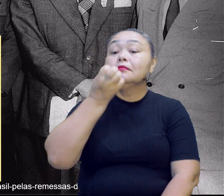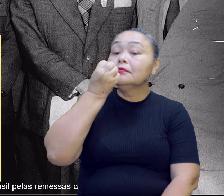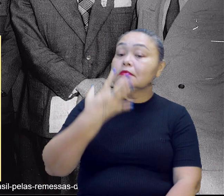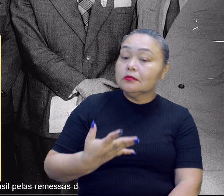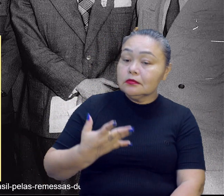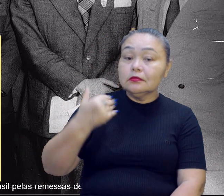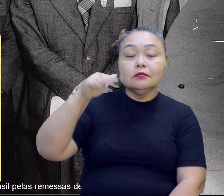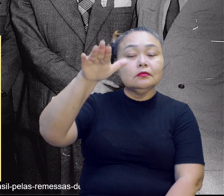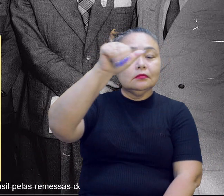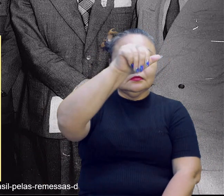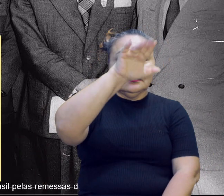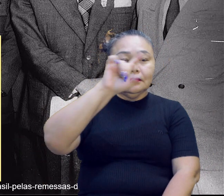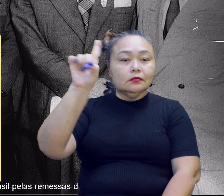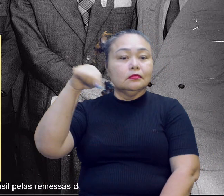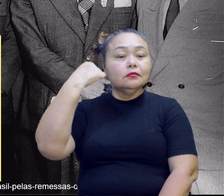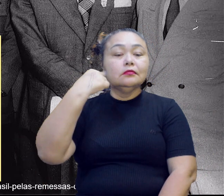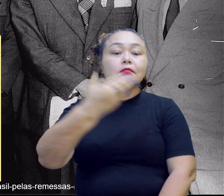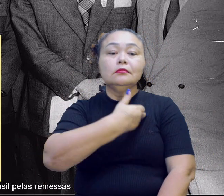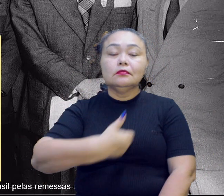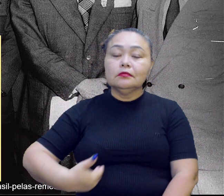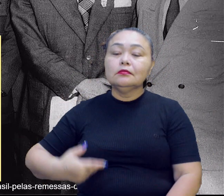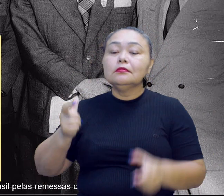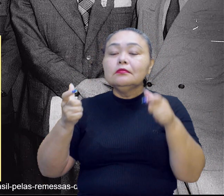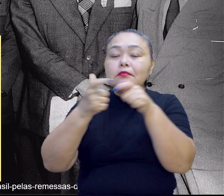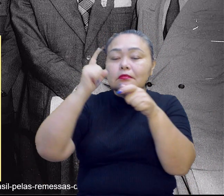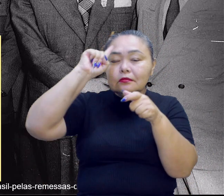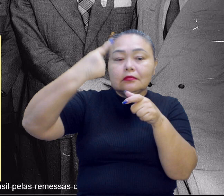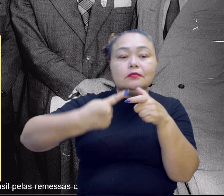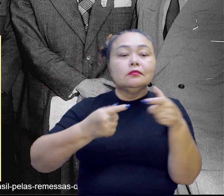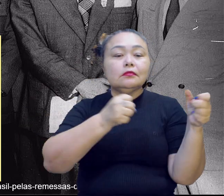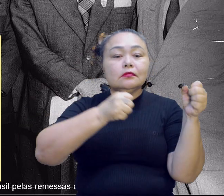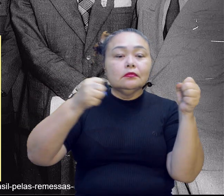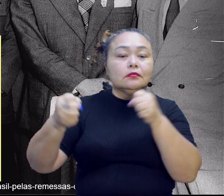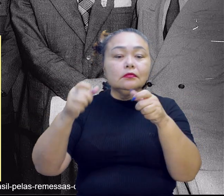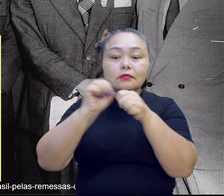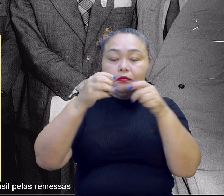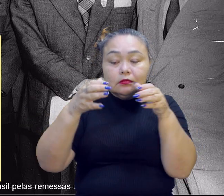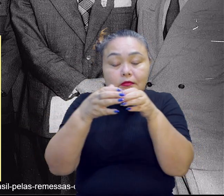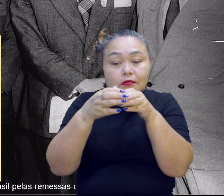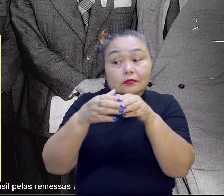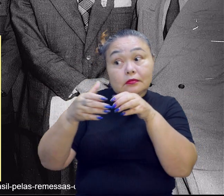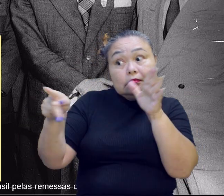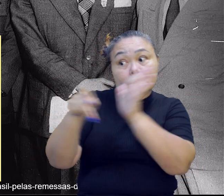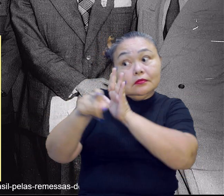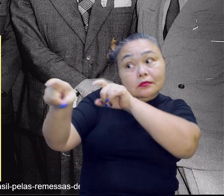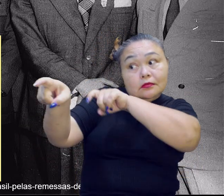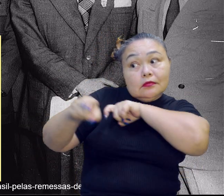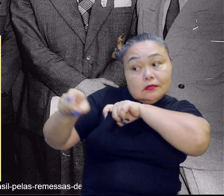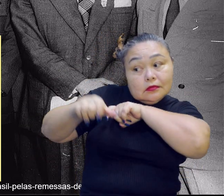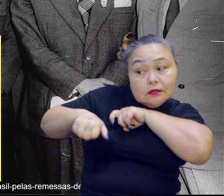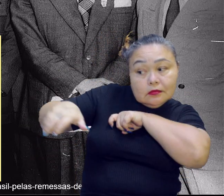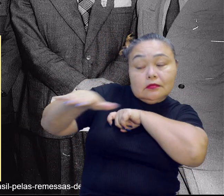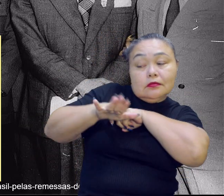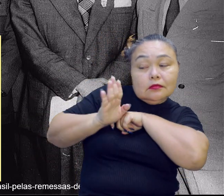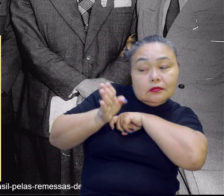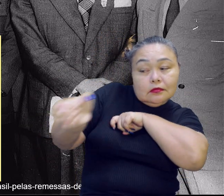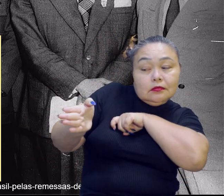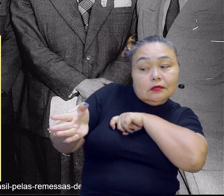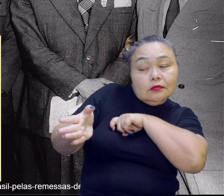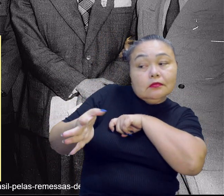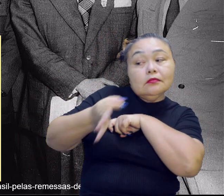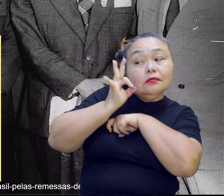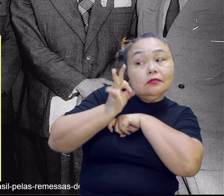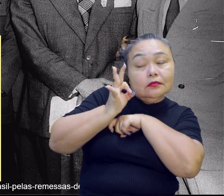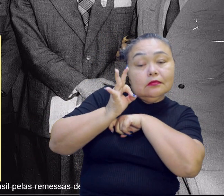Bom, a chamada República Oligárquica foi marcada pelo domínio político das elites agrárias, principalmente ligadas ao